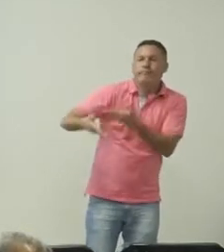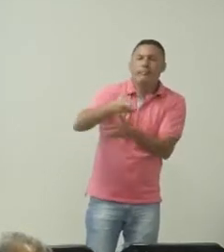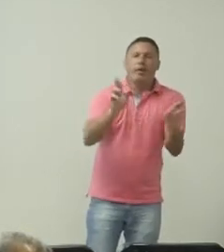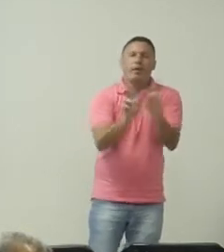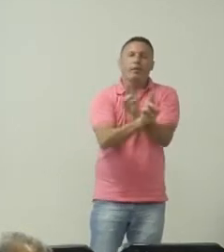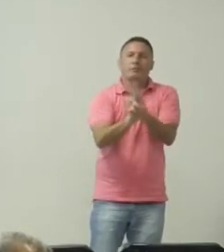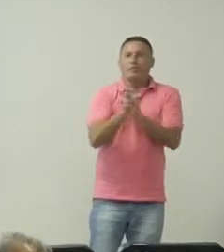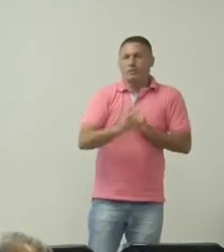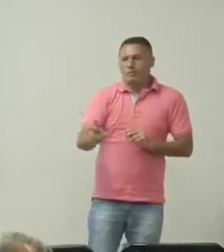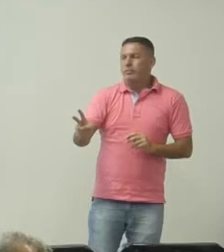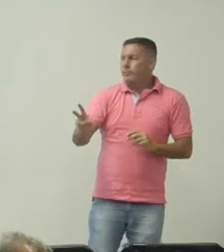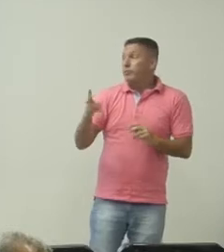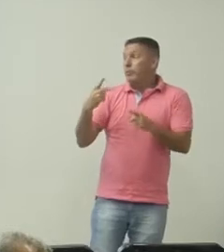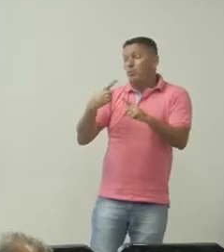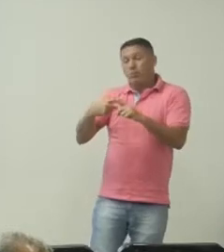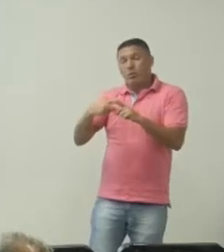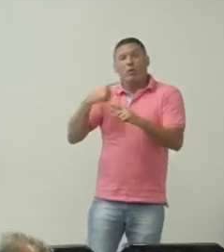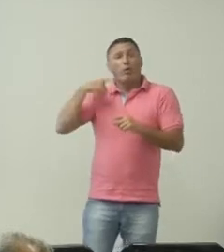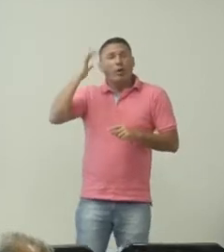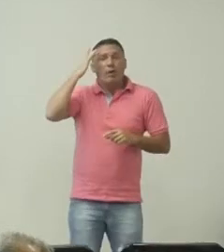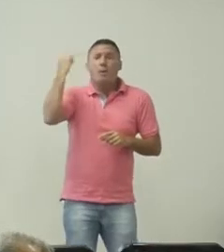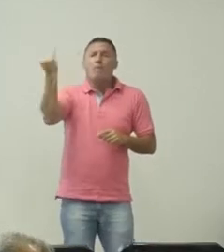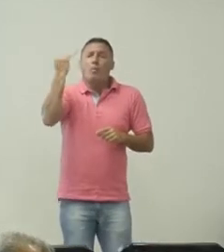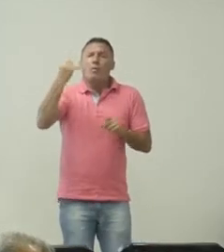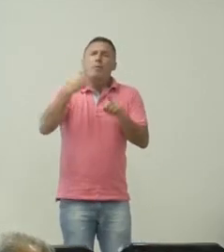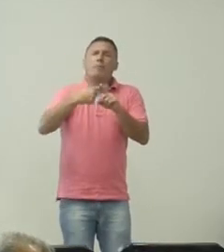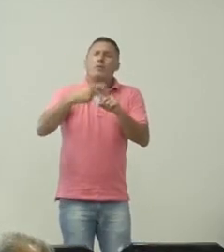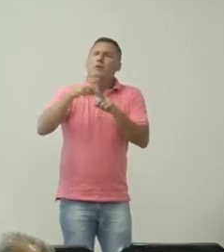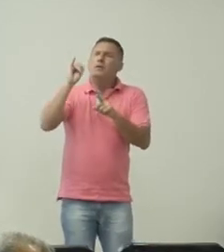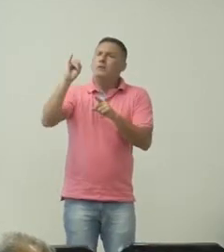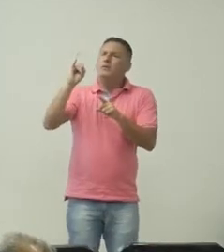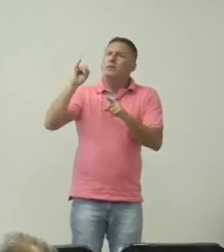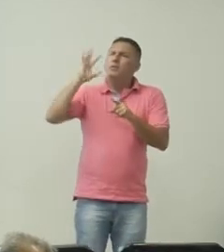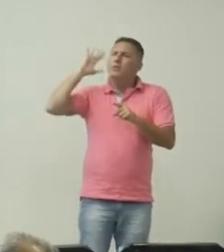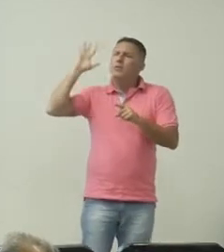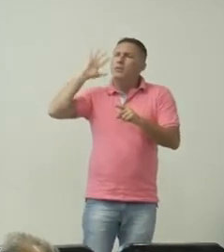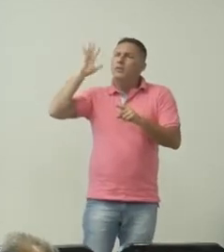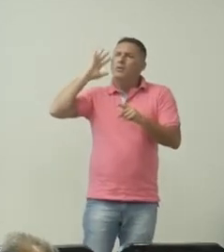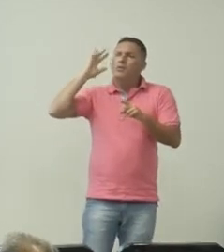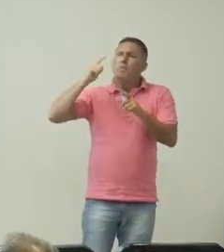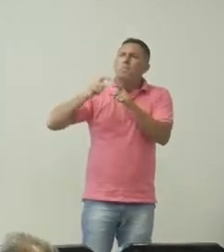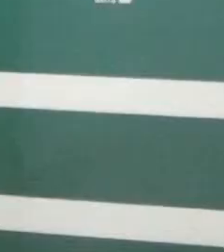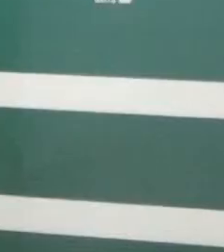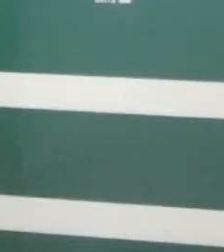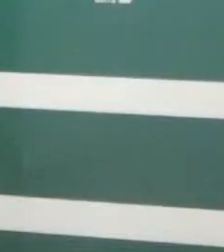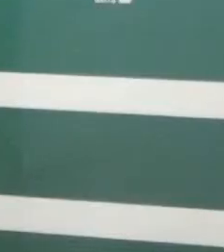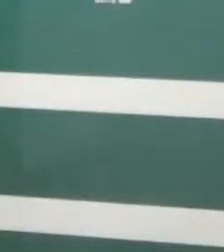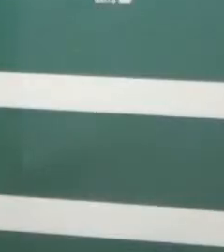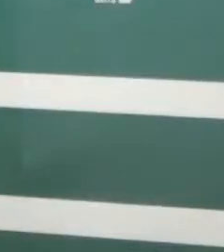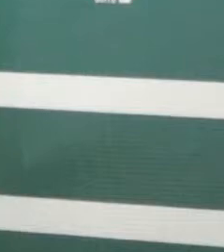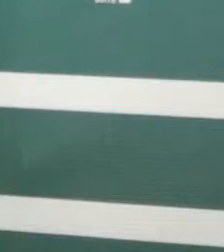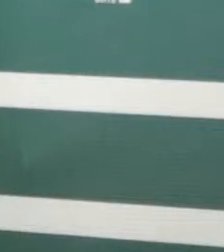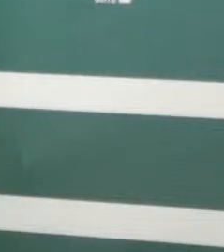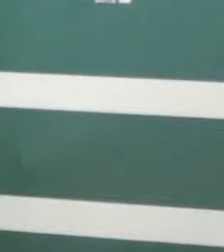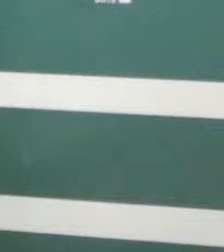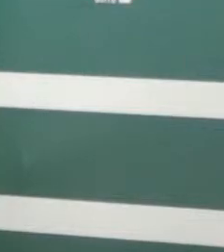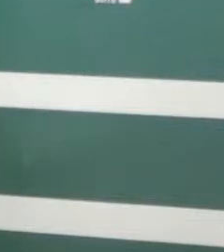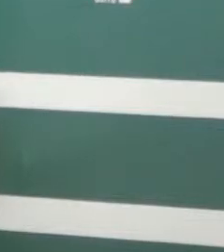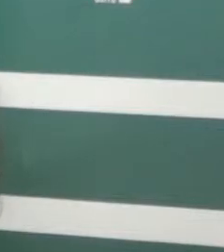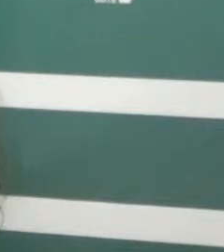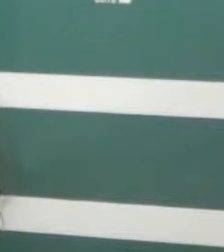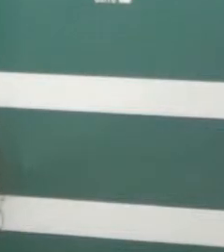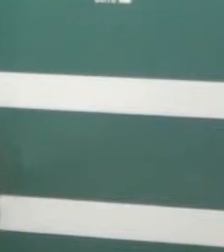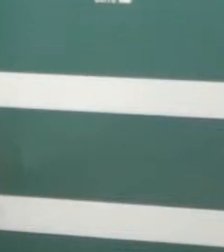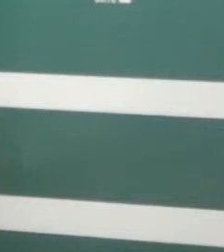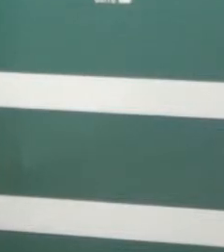acho importante, porque a maioria das legislações de proteção à mulher Estou acabando. Considero a violência